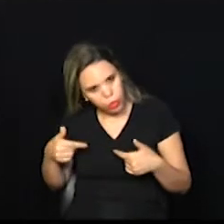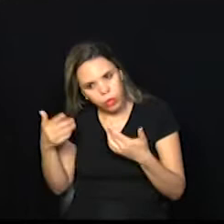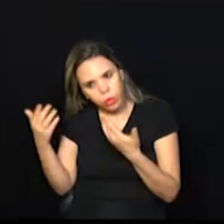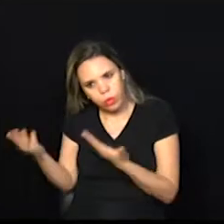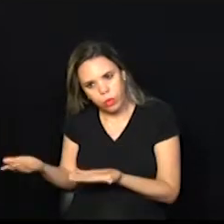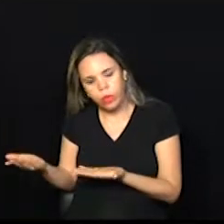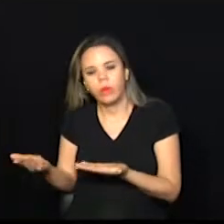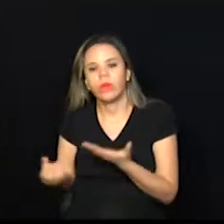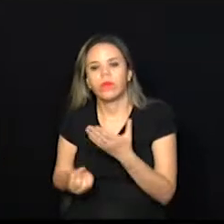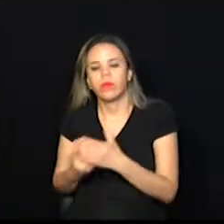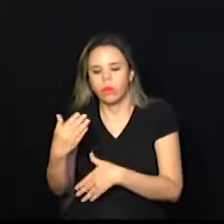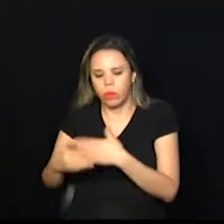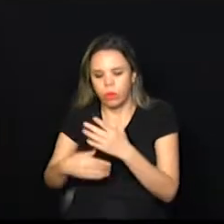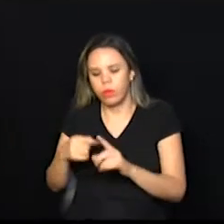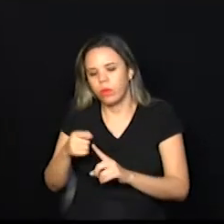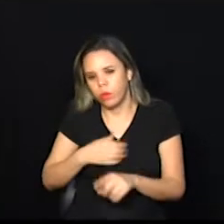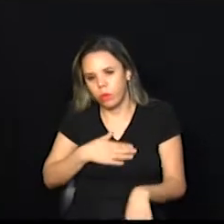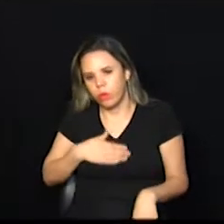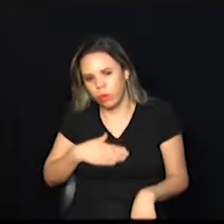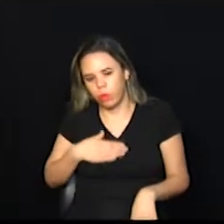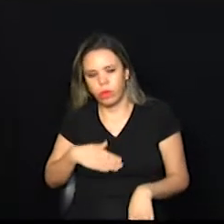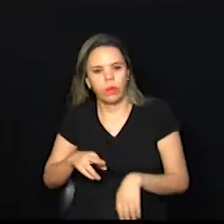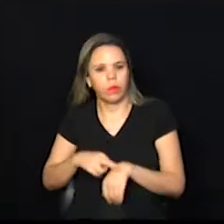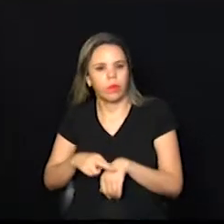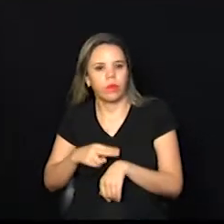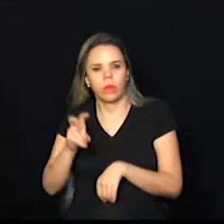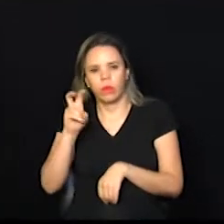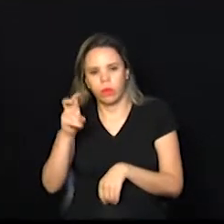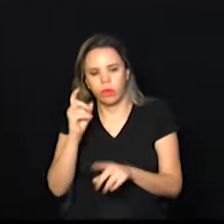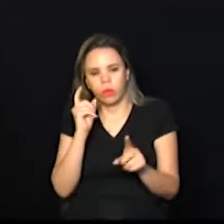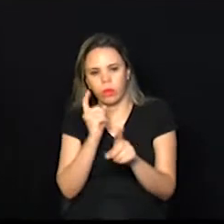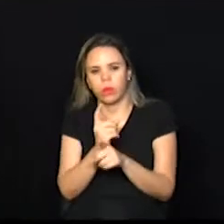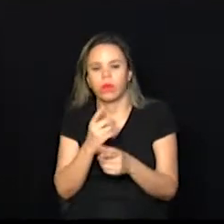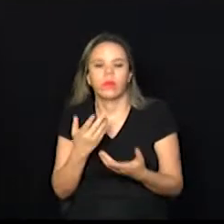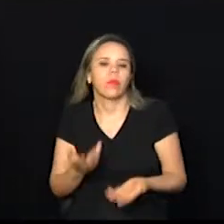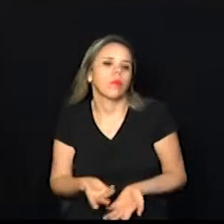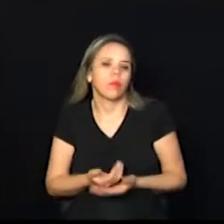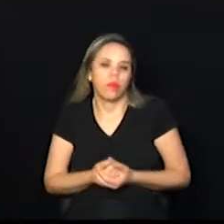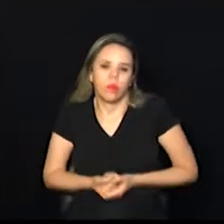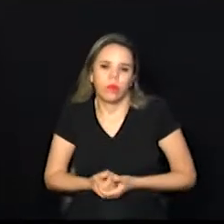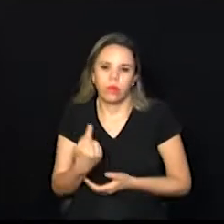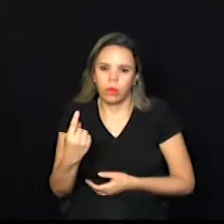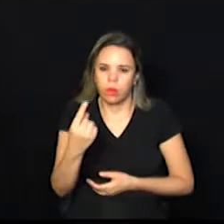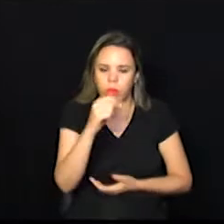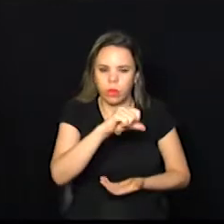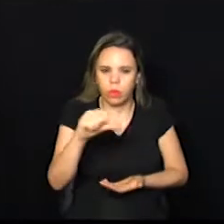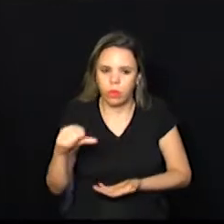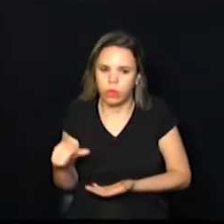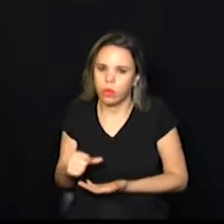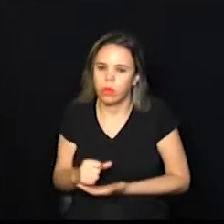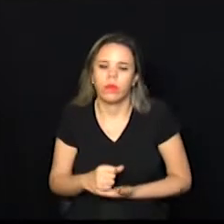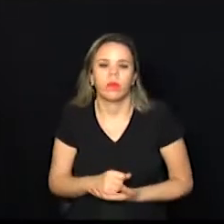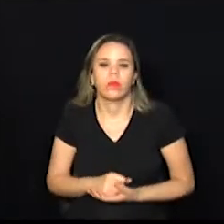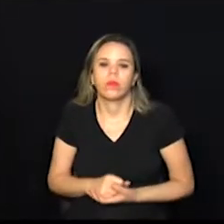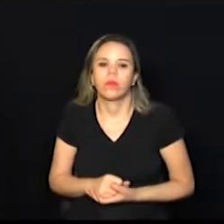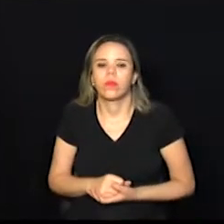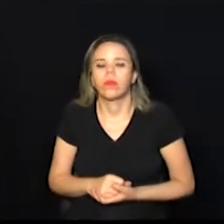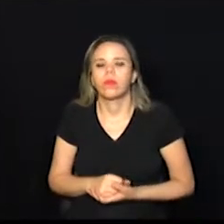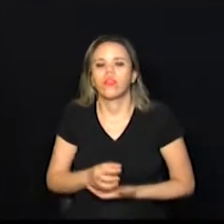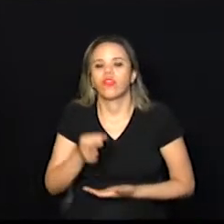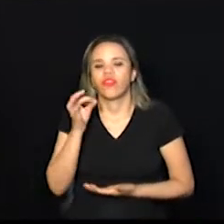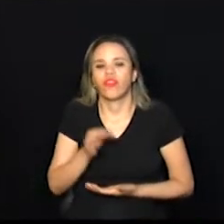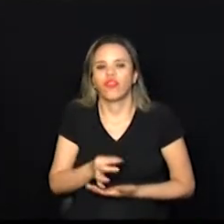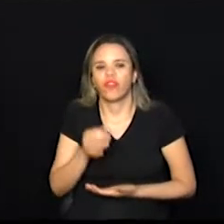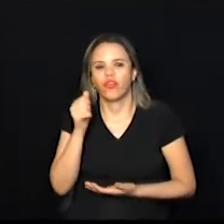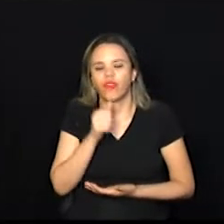No decorrer do Agosto Lilás, nós fizemos 5 encontros, um encontro em cada território, nesse Chá com Elas, que eu falei.